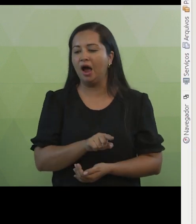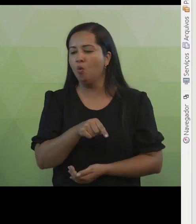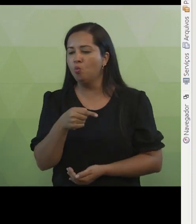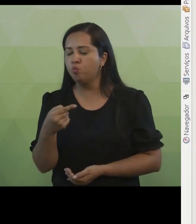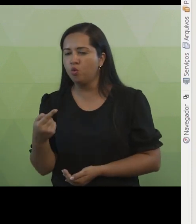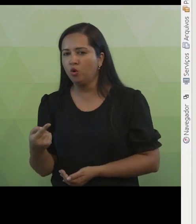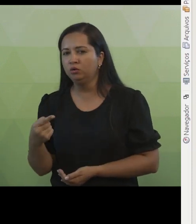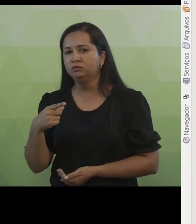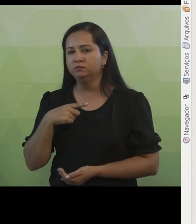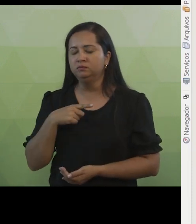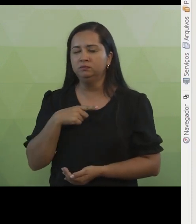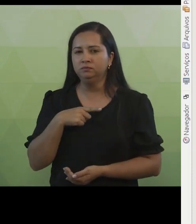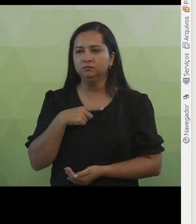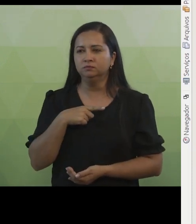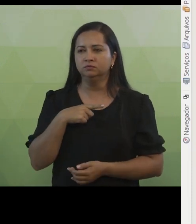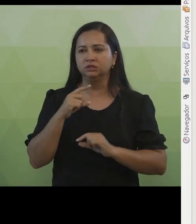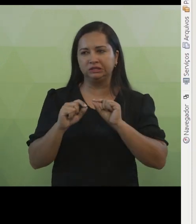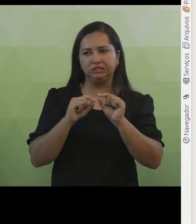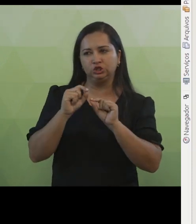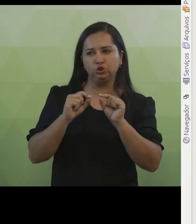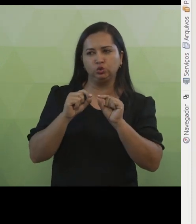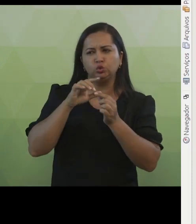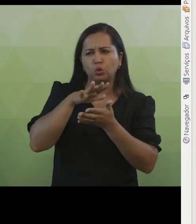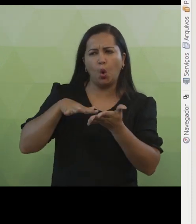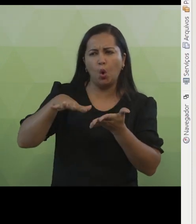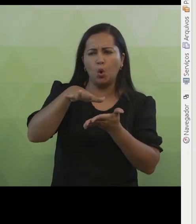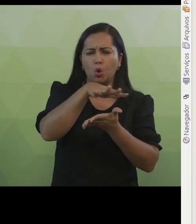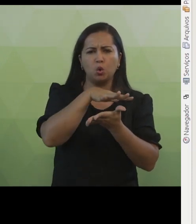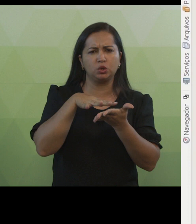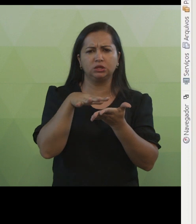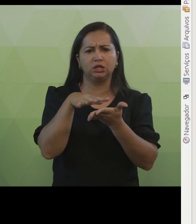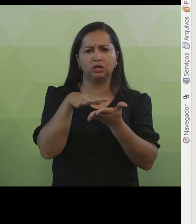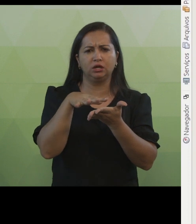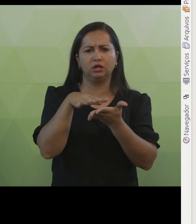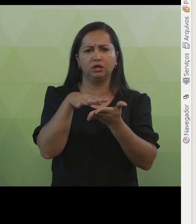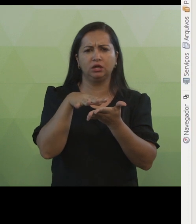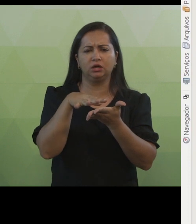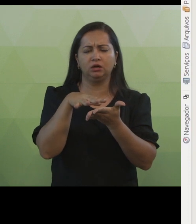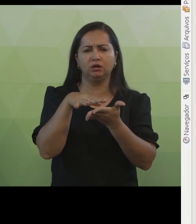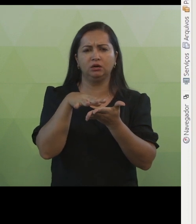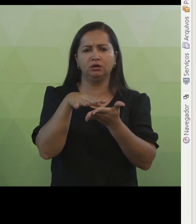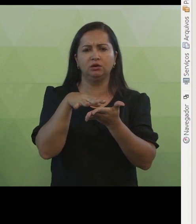um segundo método que retorna esse total de bonificações que foram acumuladas.